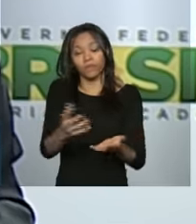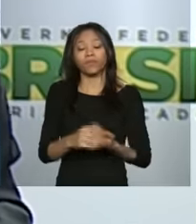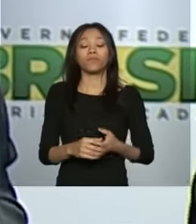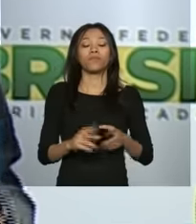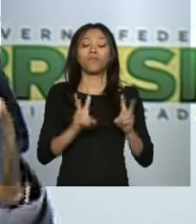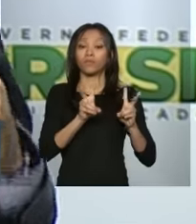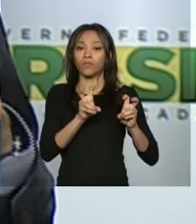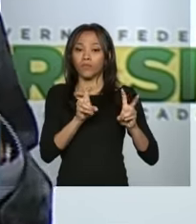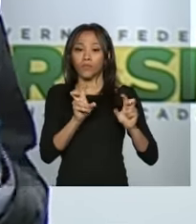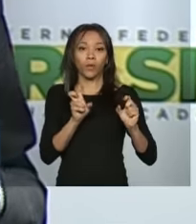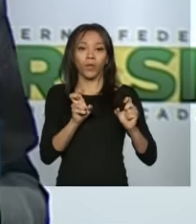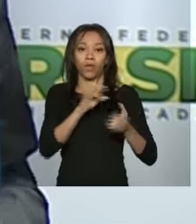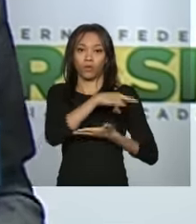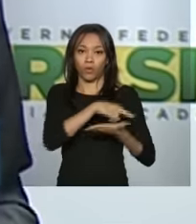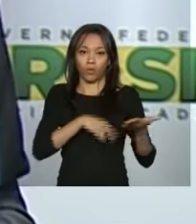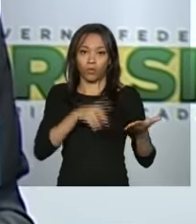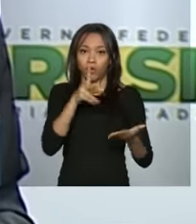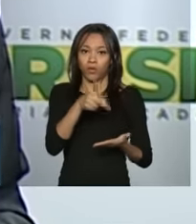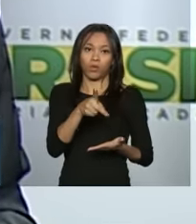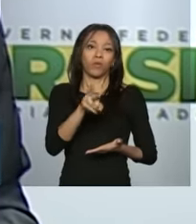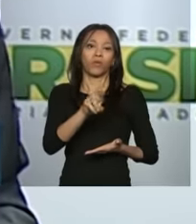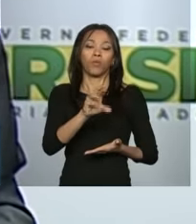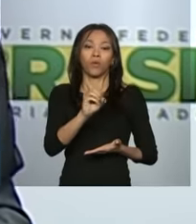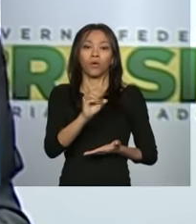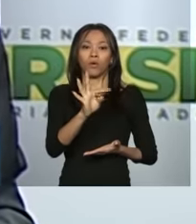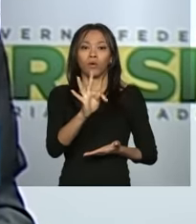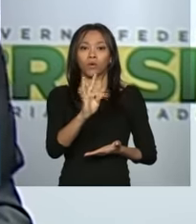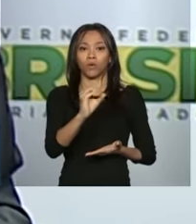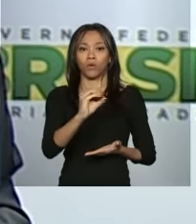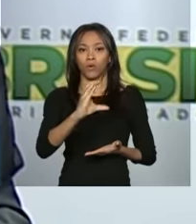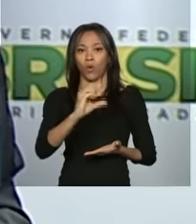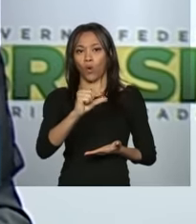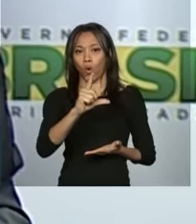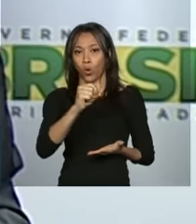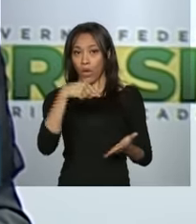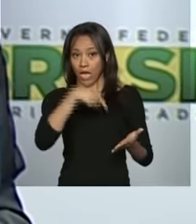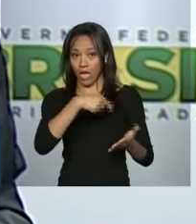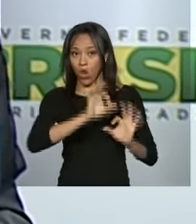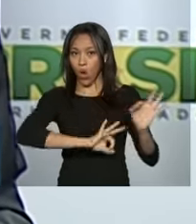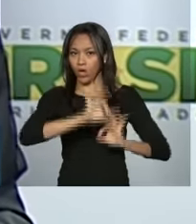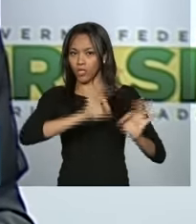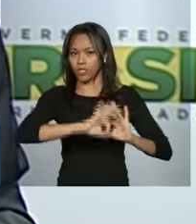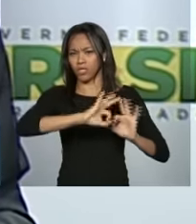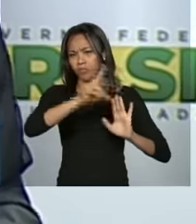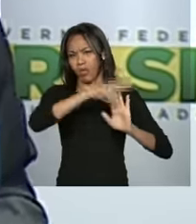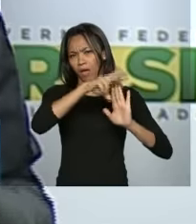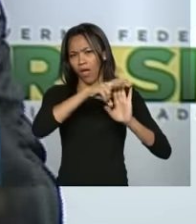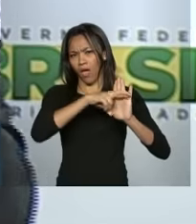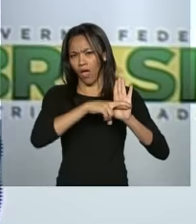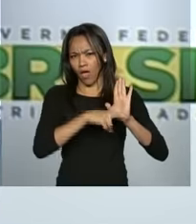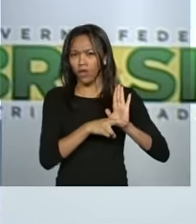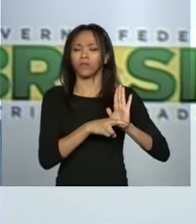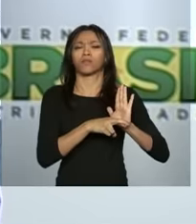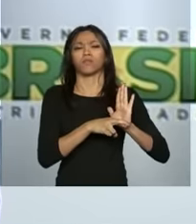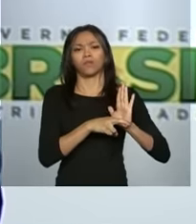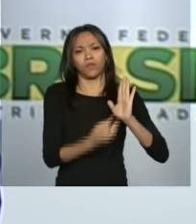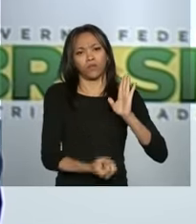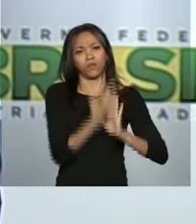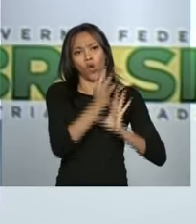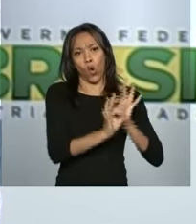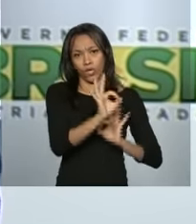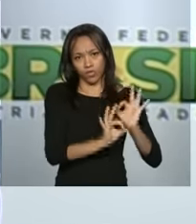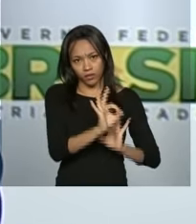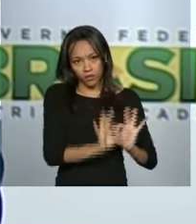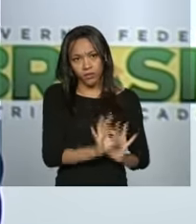entender quando nós definimos um protocolo o protocolo padroniza um conjunto de condutas as normas